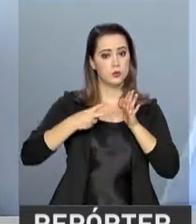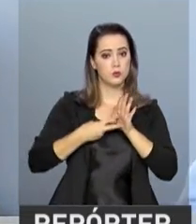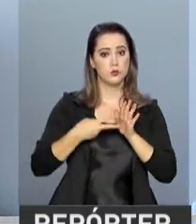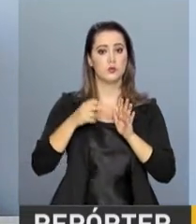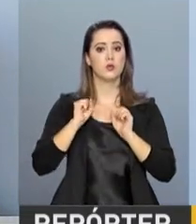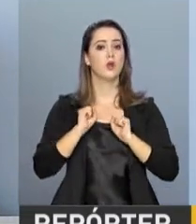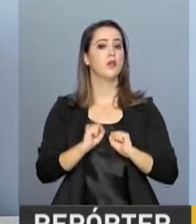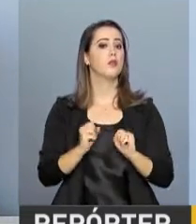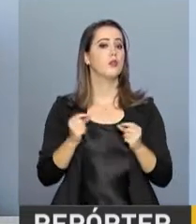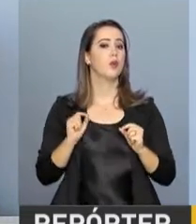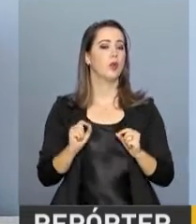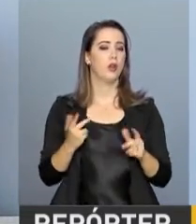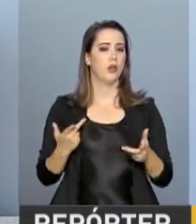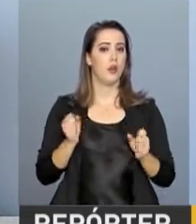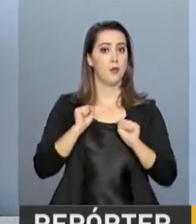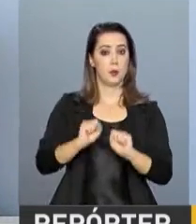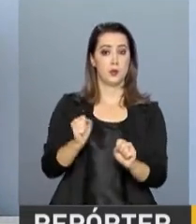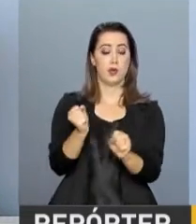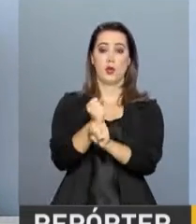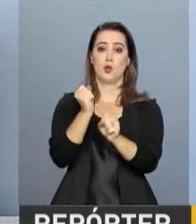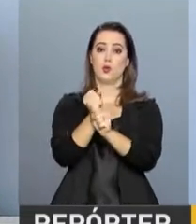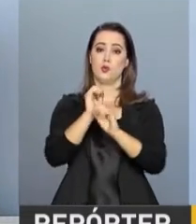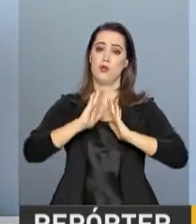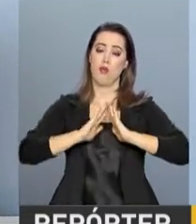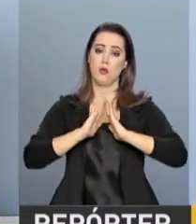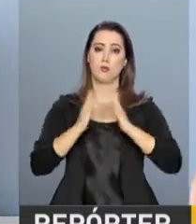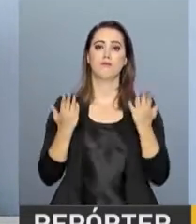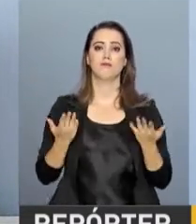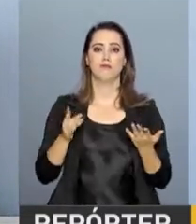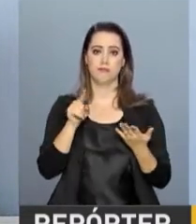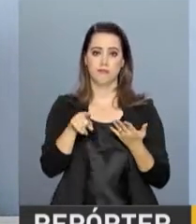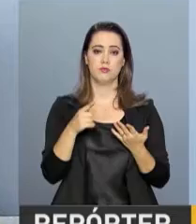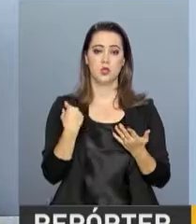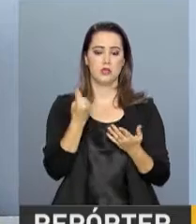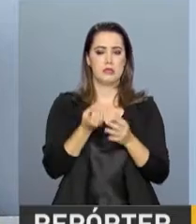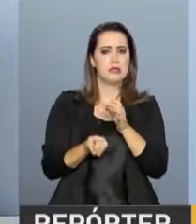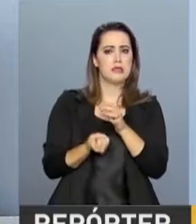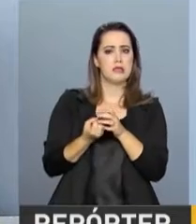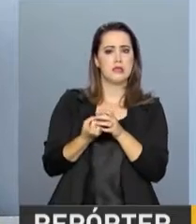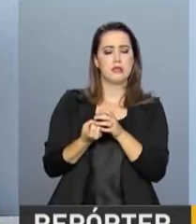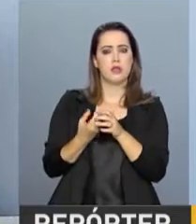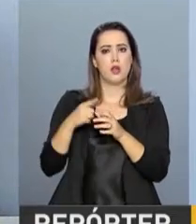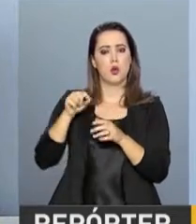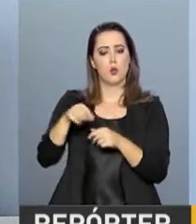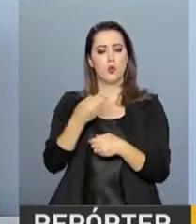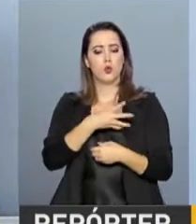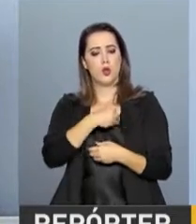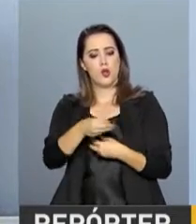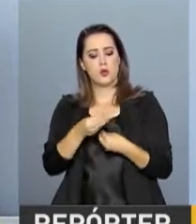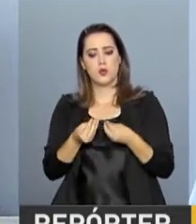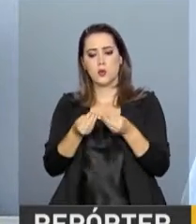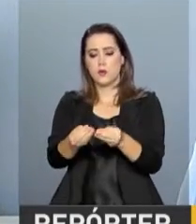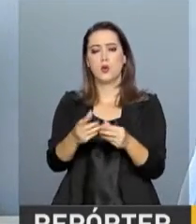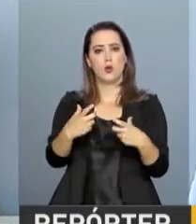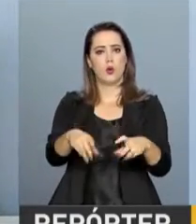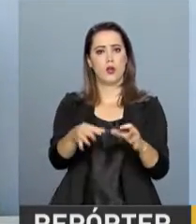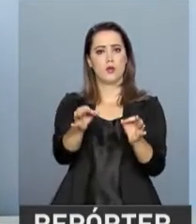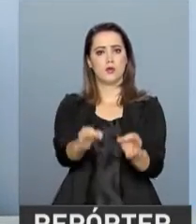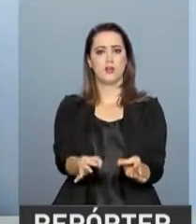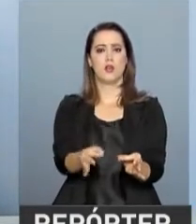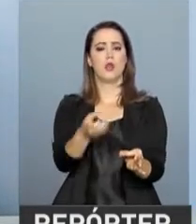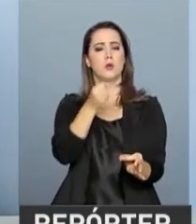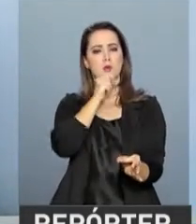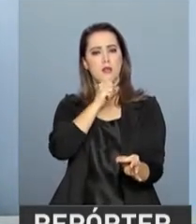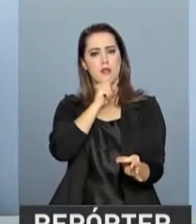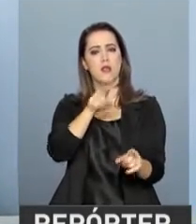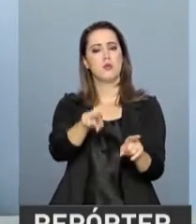de se construir um lar criamos nossas crianças a criar os nossos netos ter uma